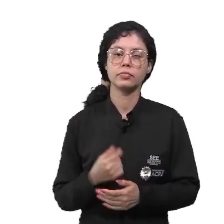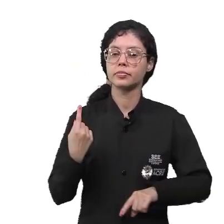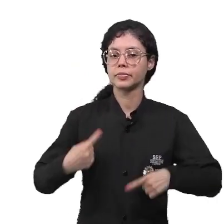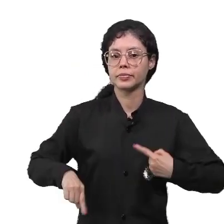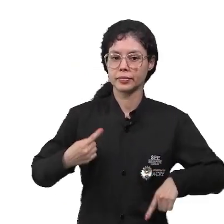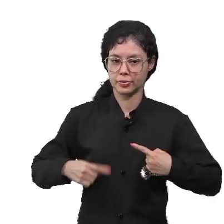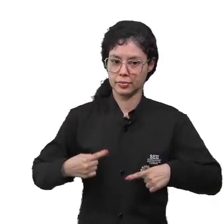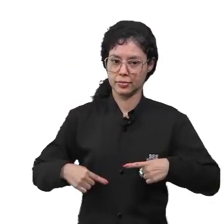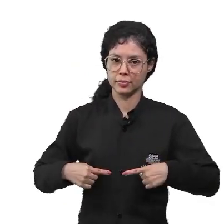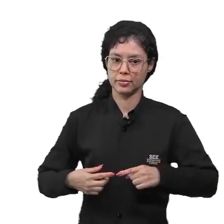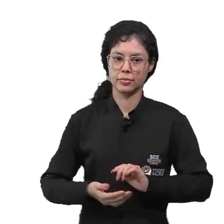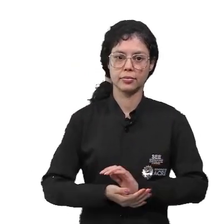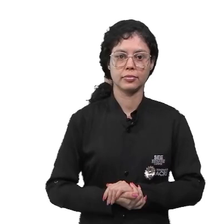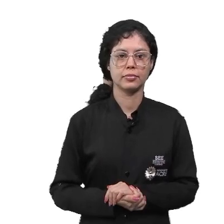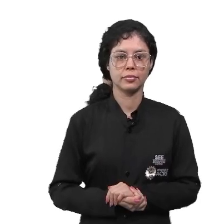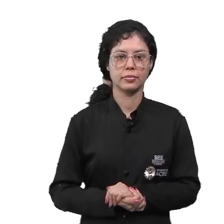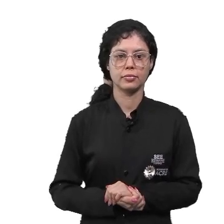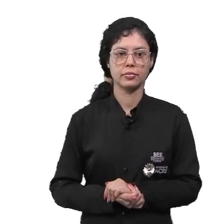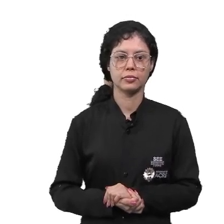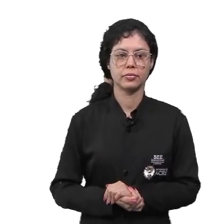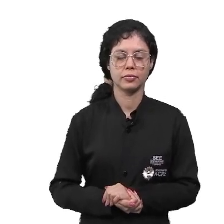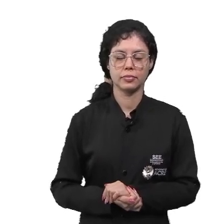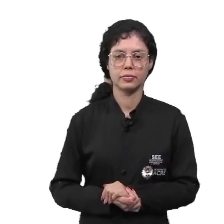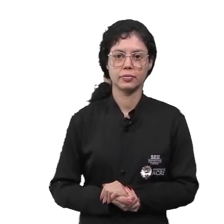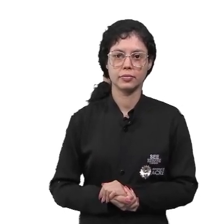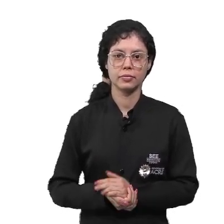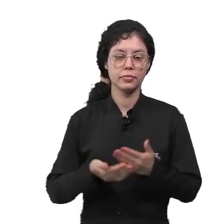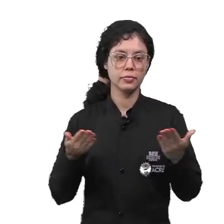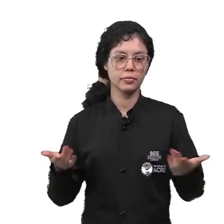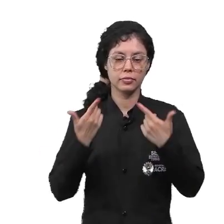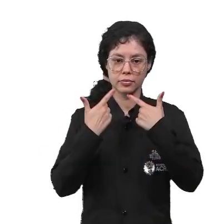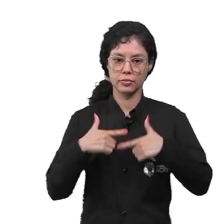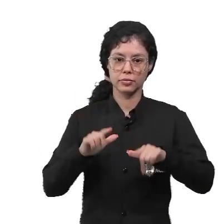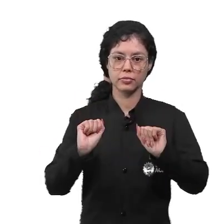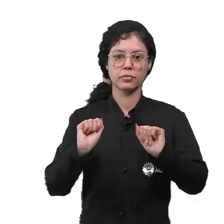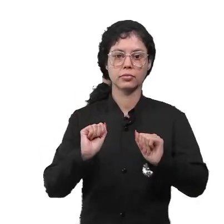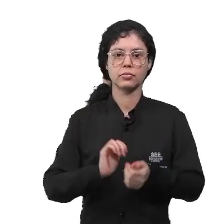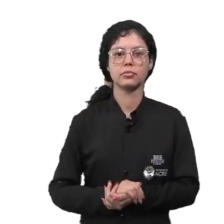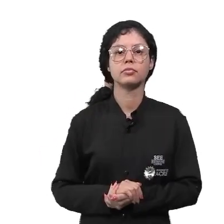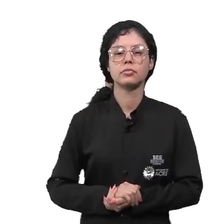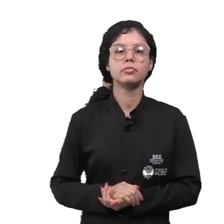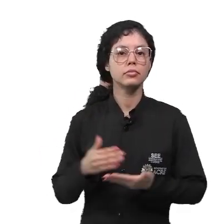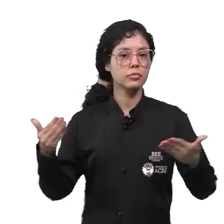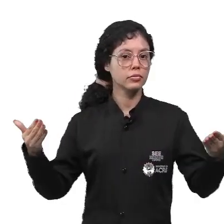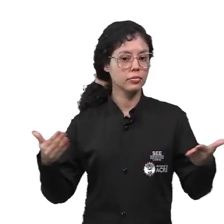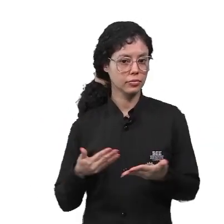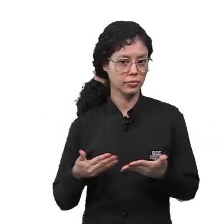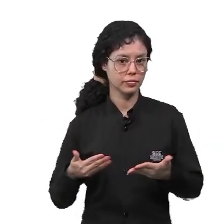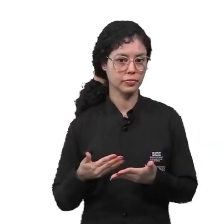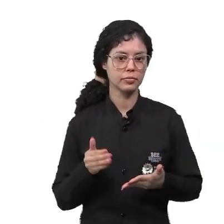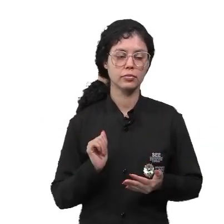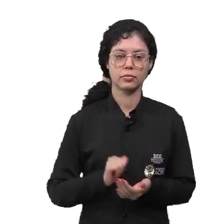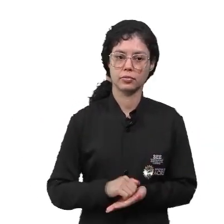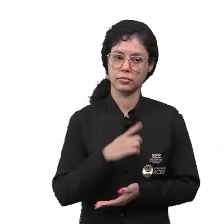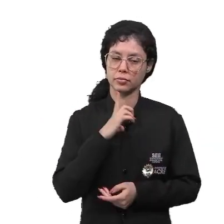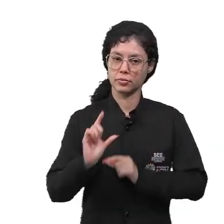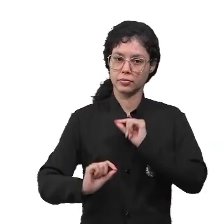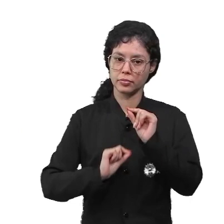ontologia, política e linguagem. Agora,